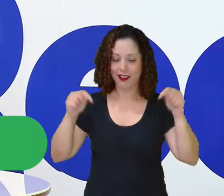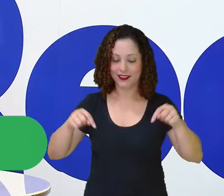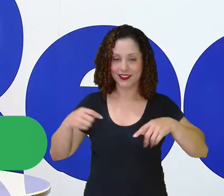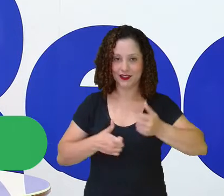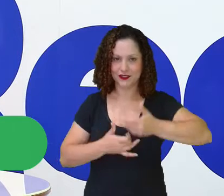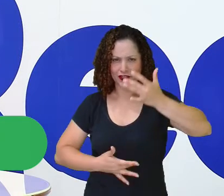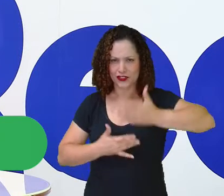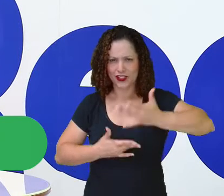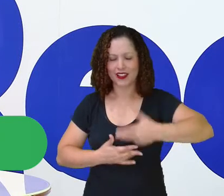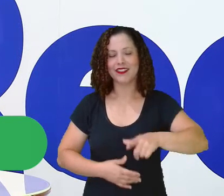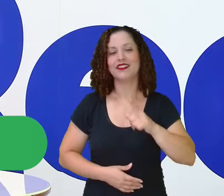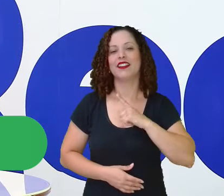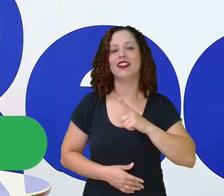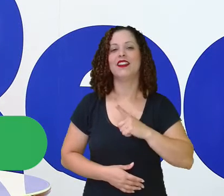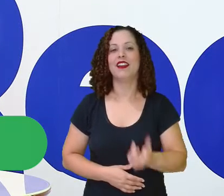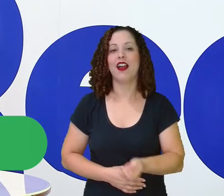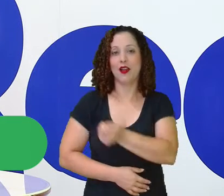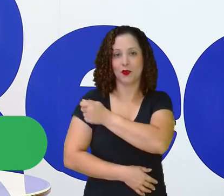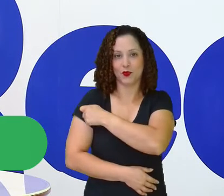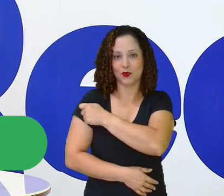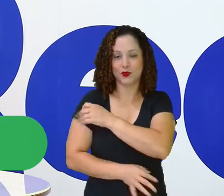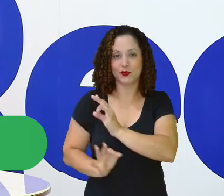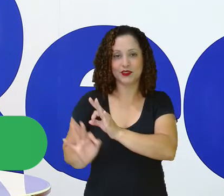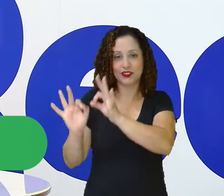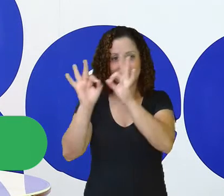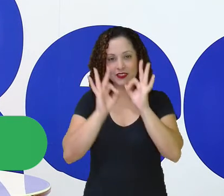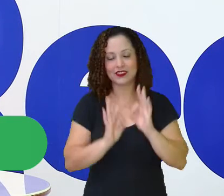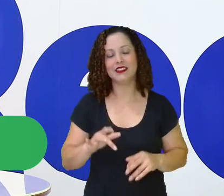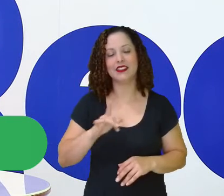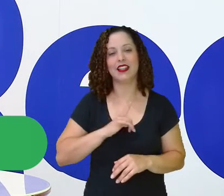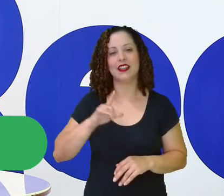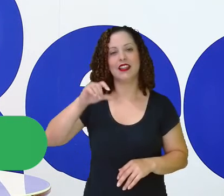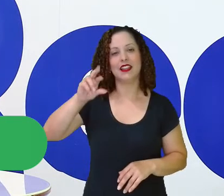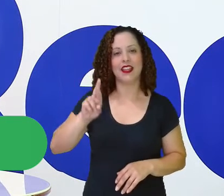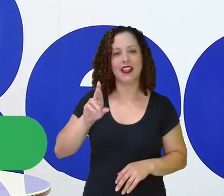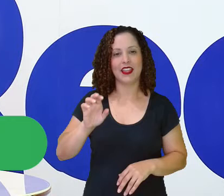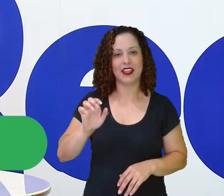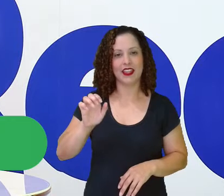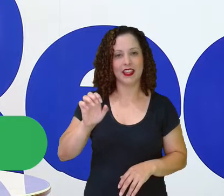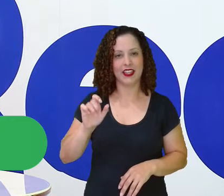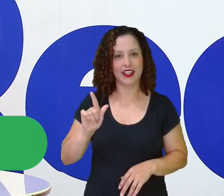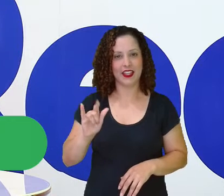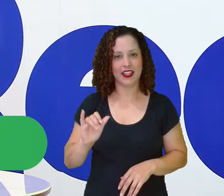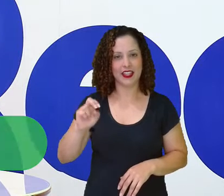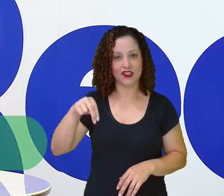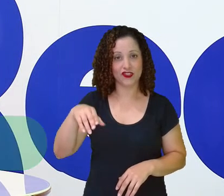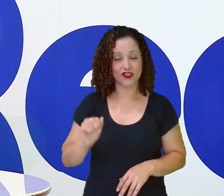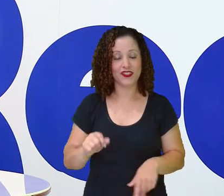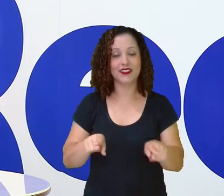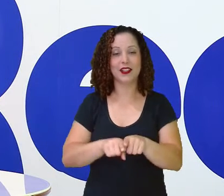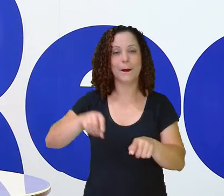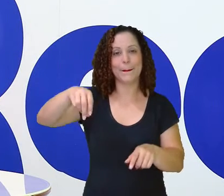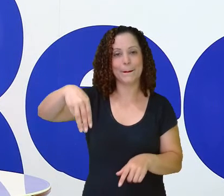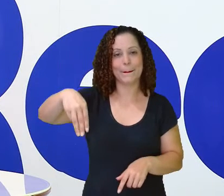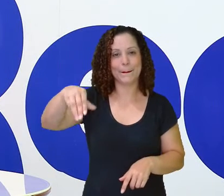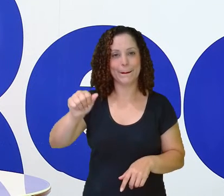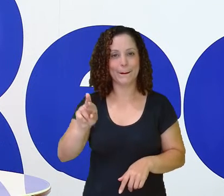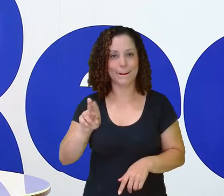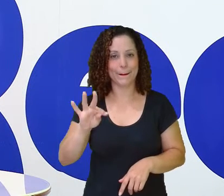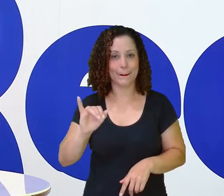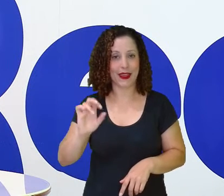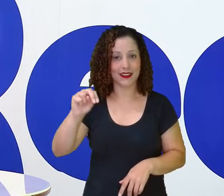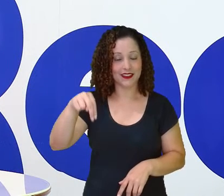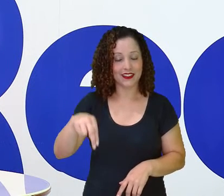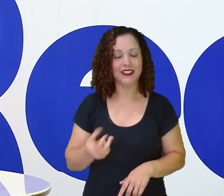aqui tem gente assistindo a aula, hein? Regina, Martins, José, Luan, estão por aqui acompanhando.